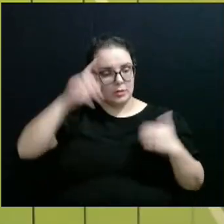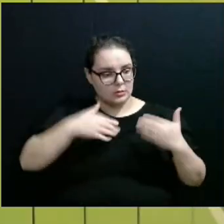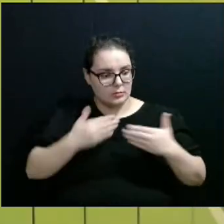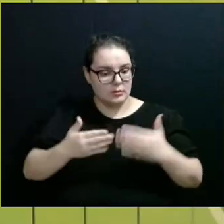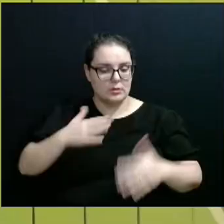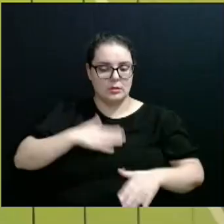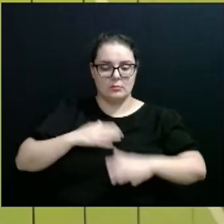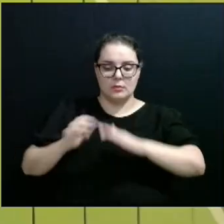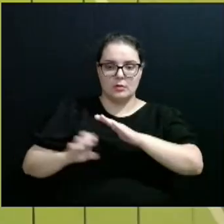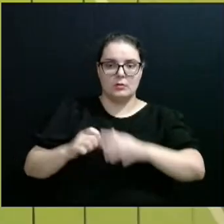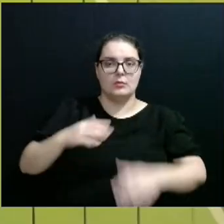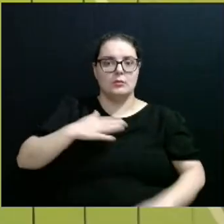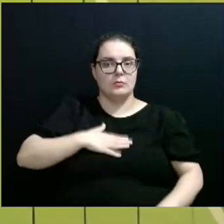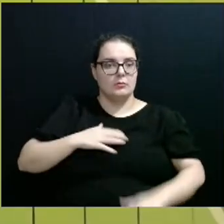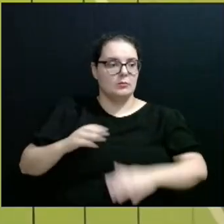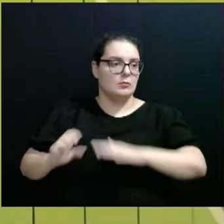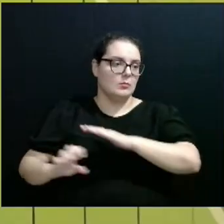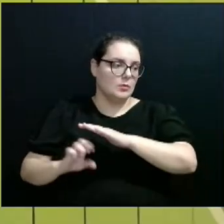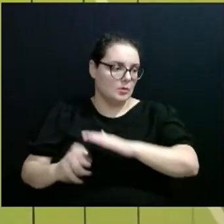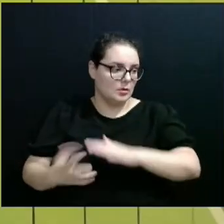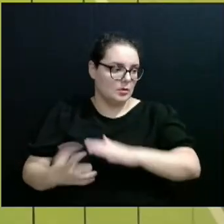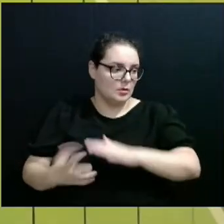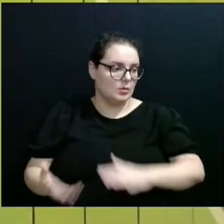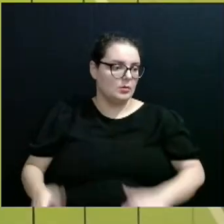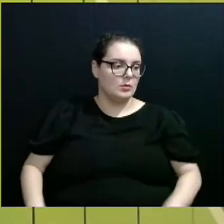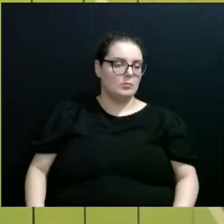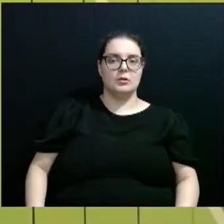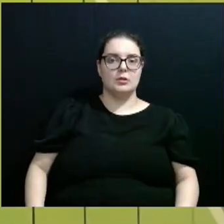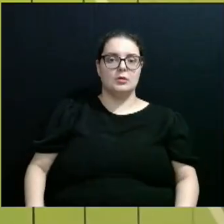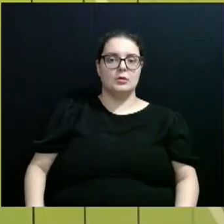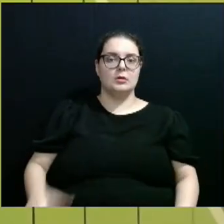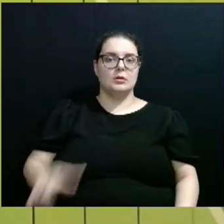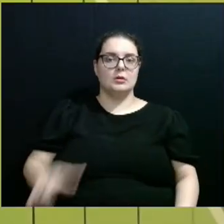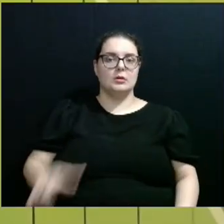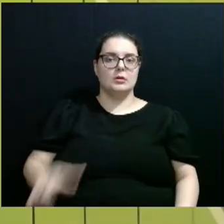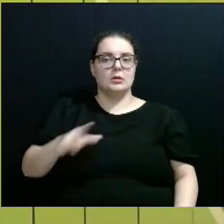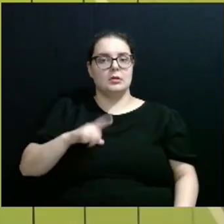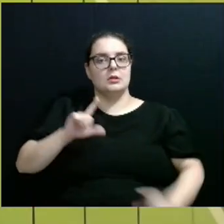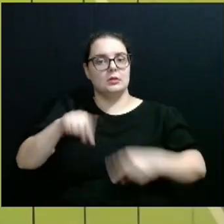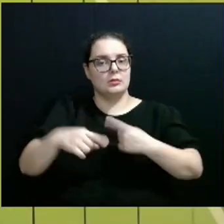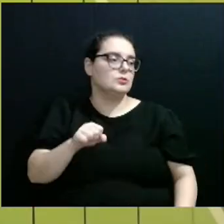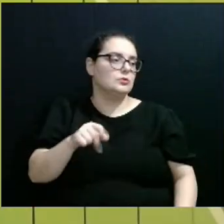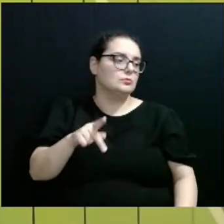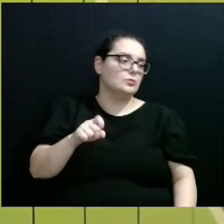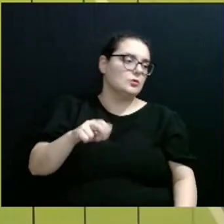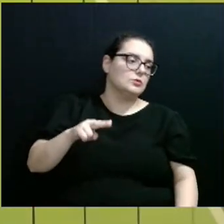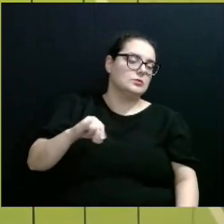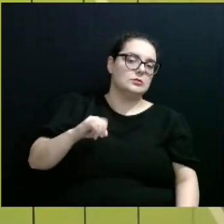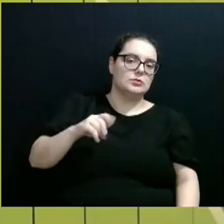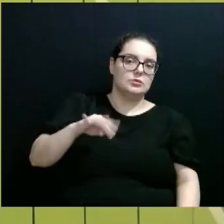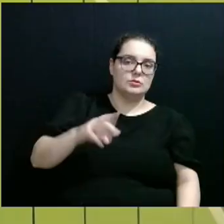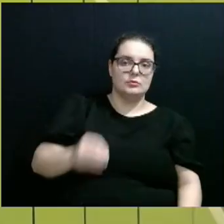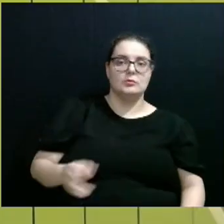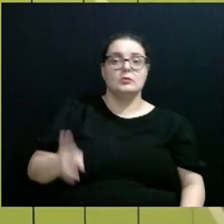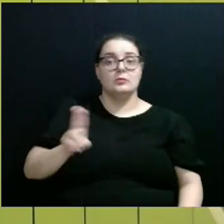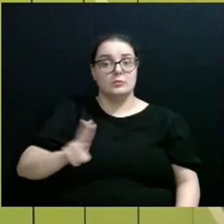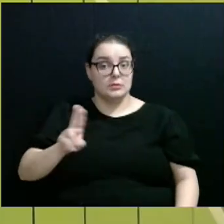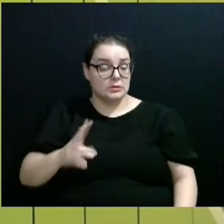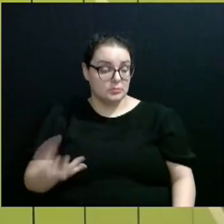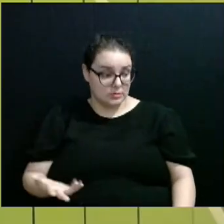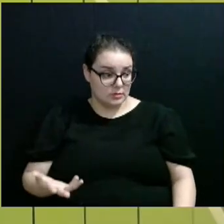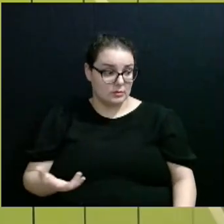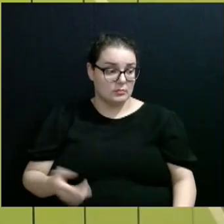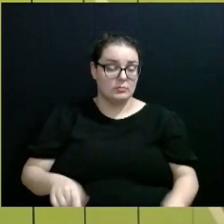meu negócio, ter esse outro dispositivo que também vai ser funcional, e mais que eu não vou